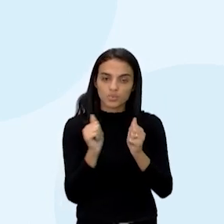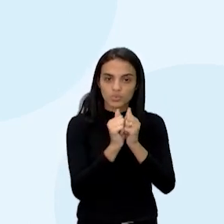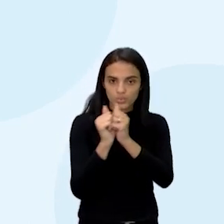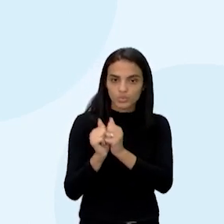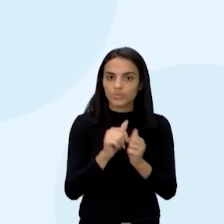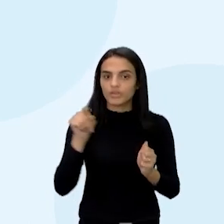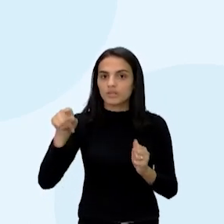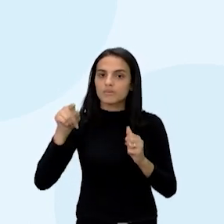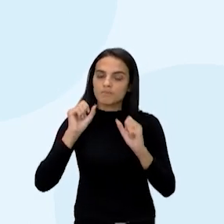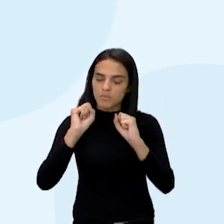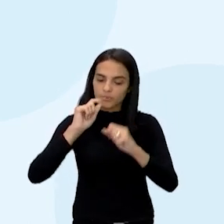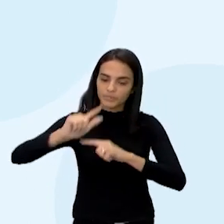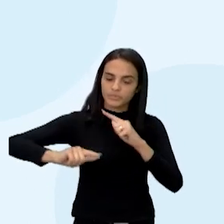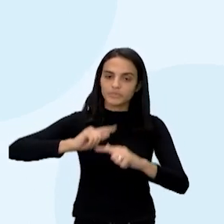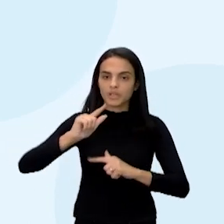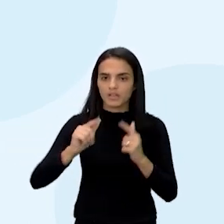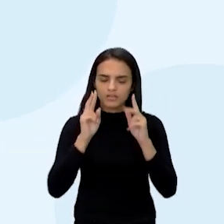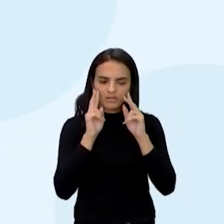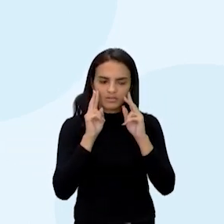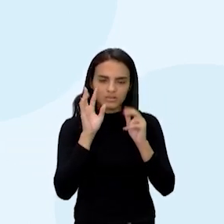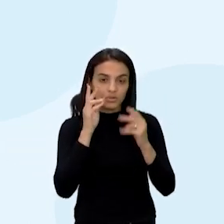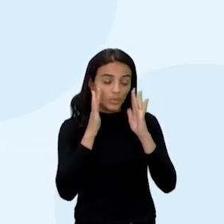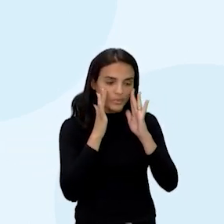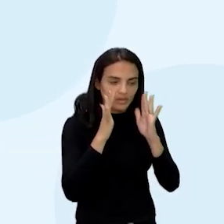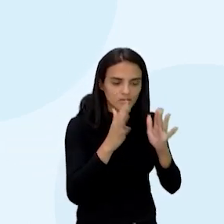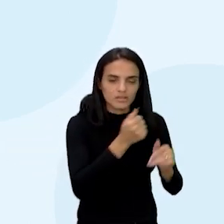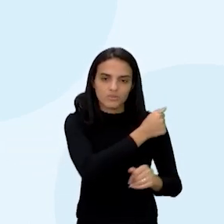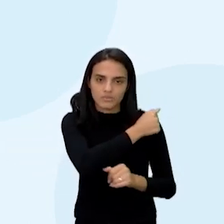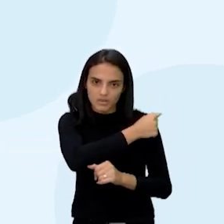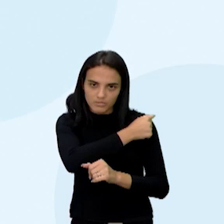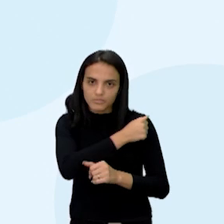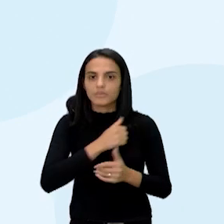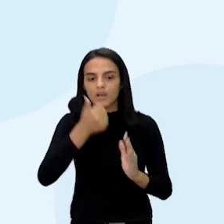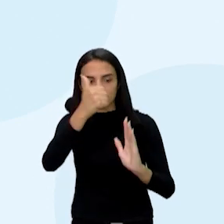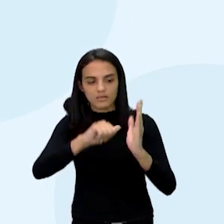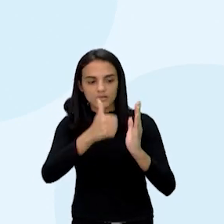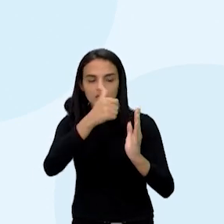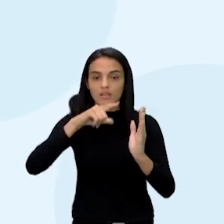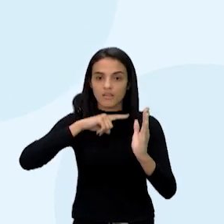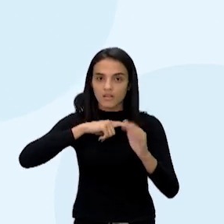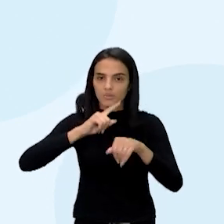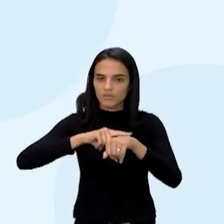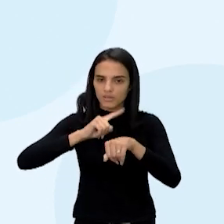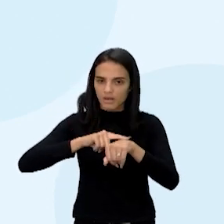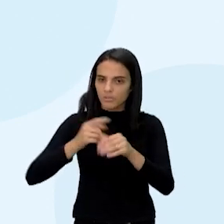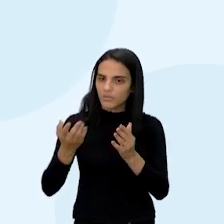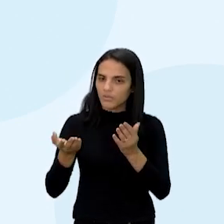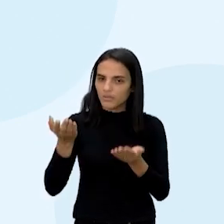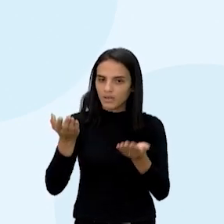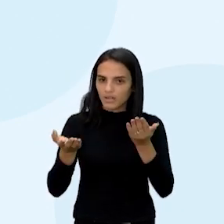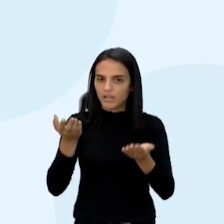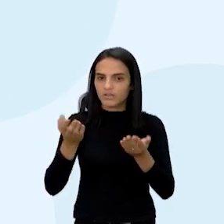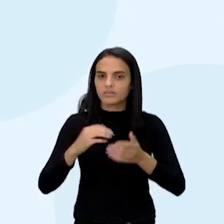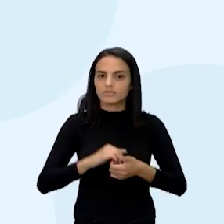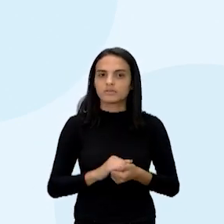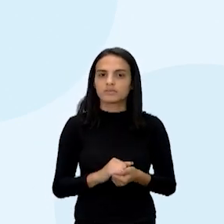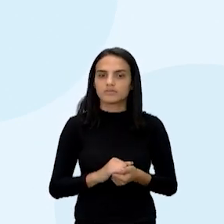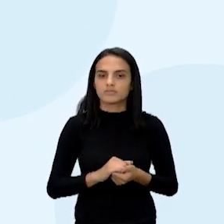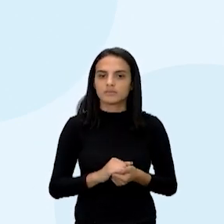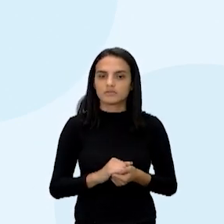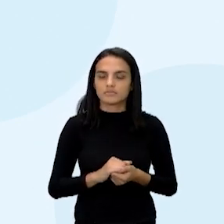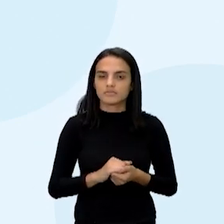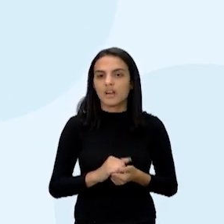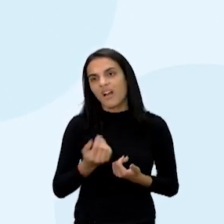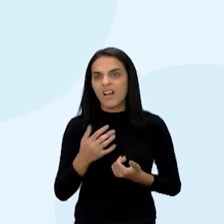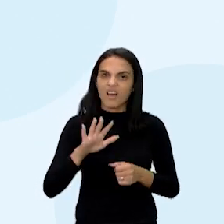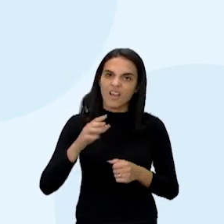eles possam fazer um trabalho de observação desse aluno. Esse processo de avaliação, ele tem um tempo variável, né? Então não dá para dizer, dura